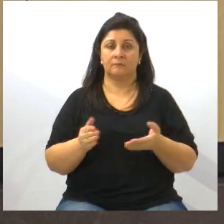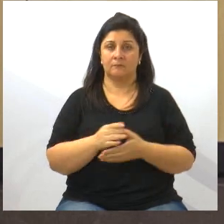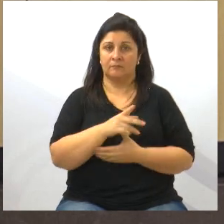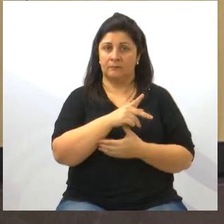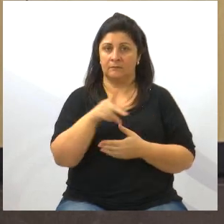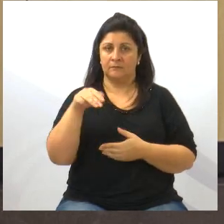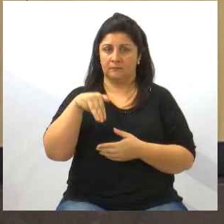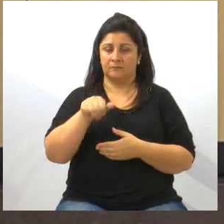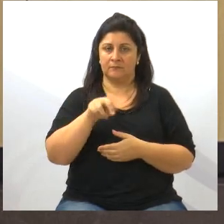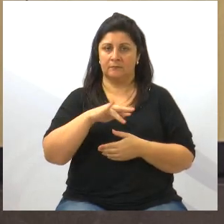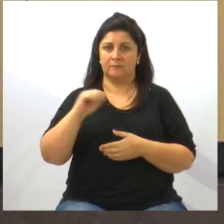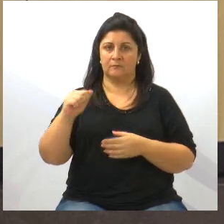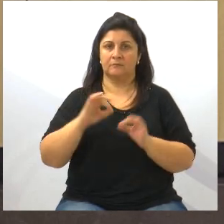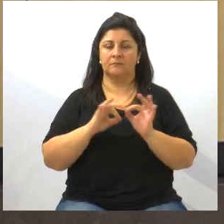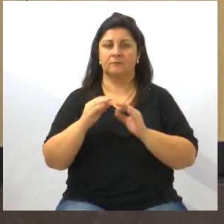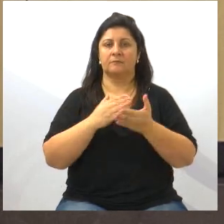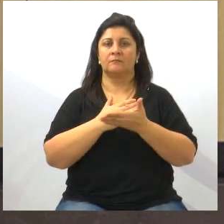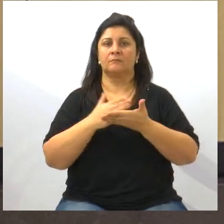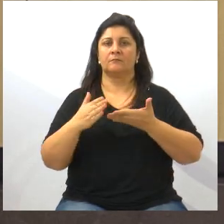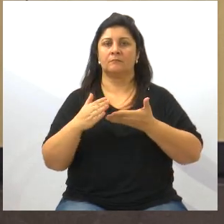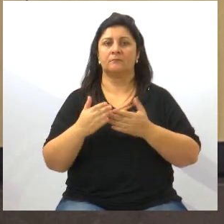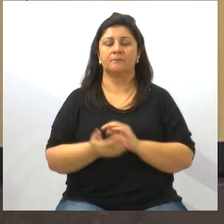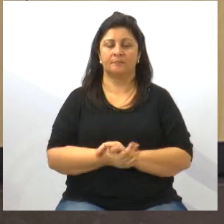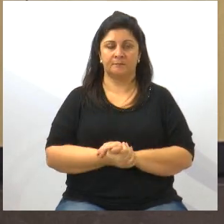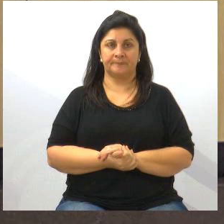desta audiência pública.